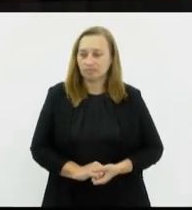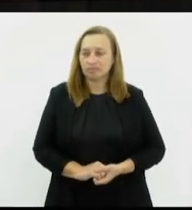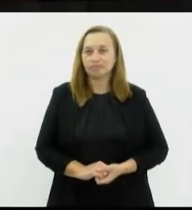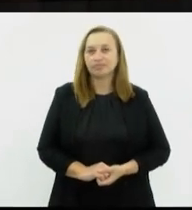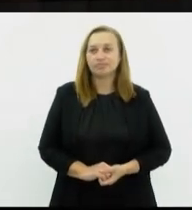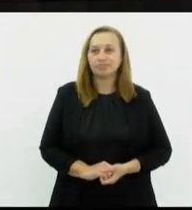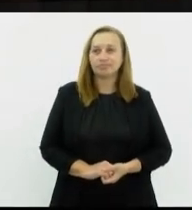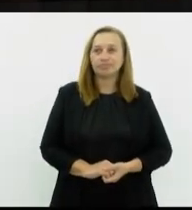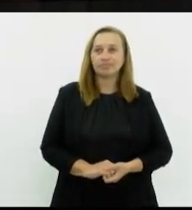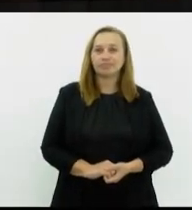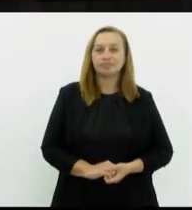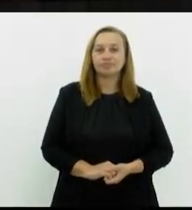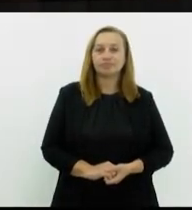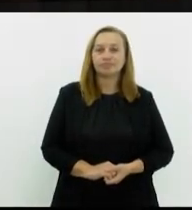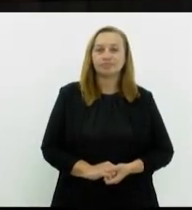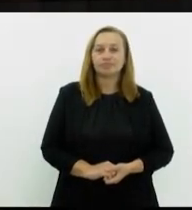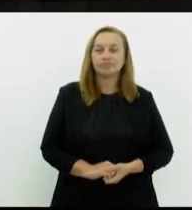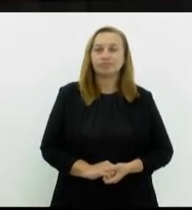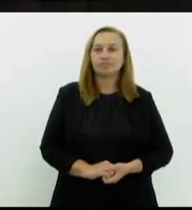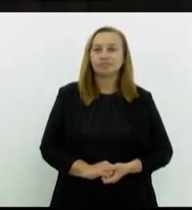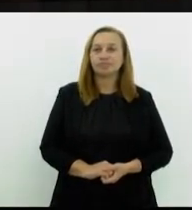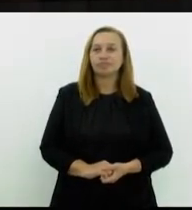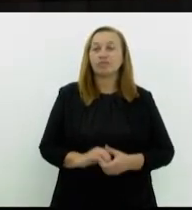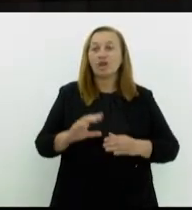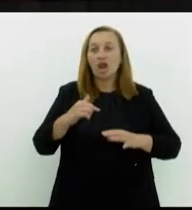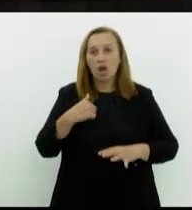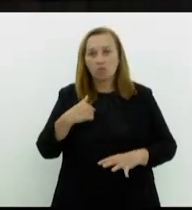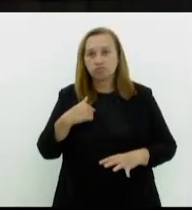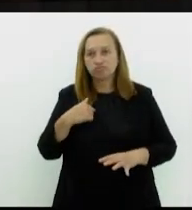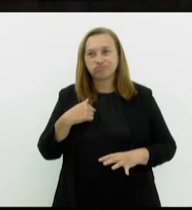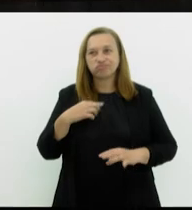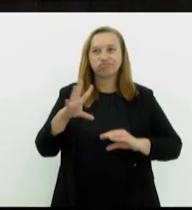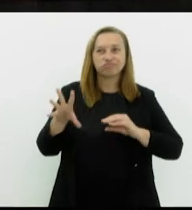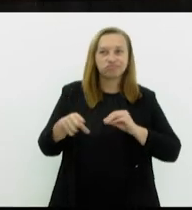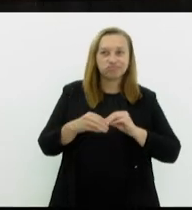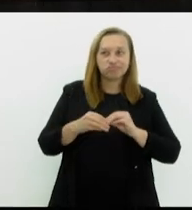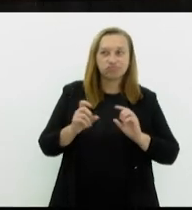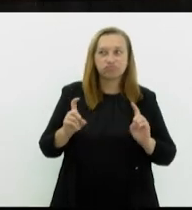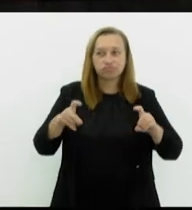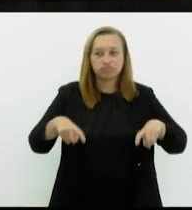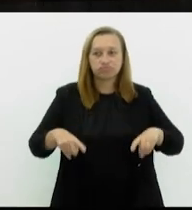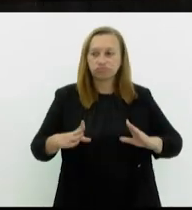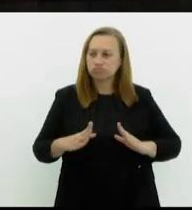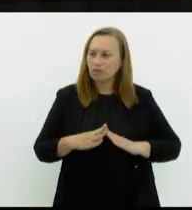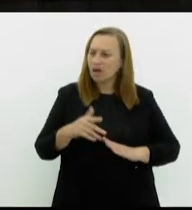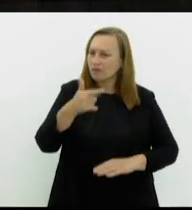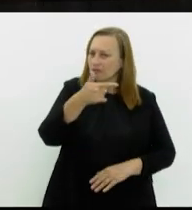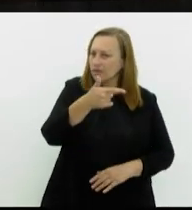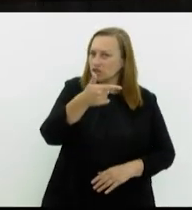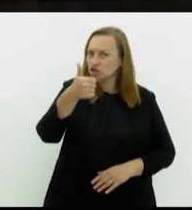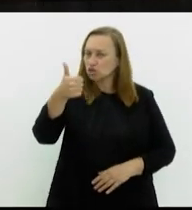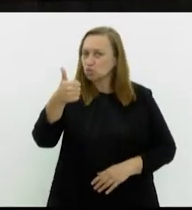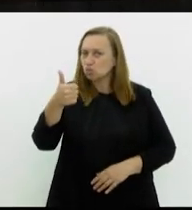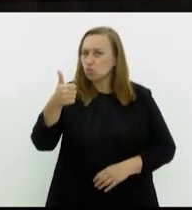eu completei de mandato nessa casa 21 anos